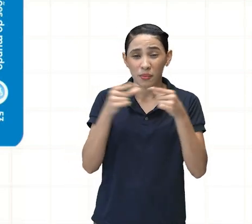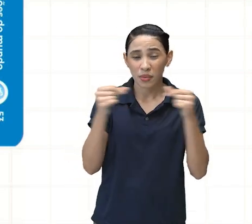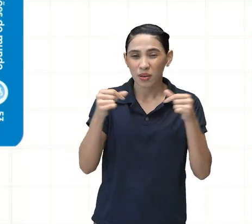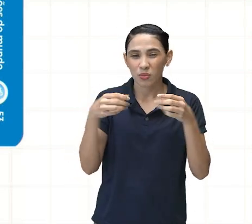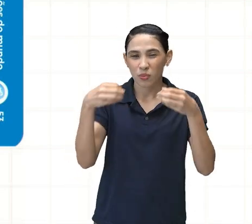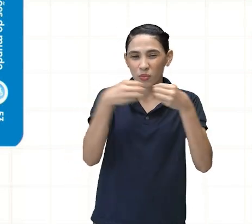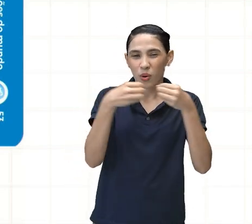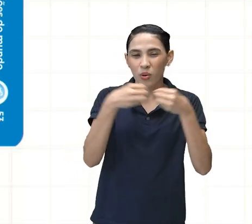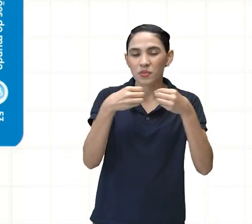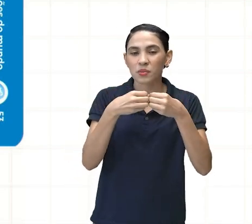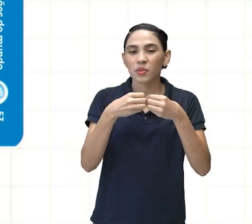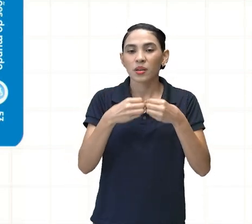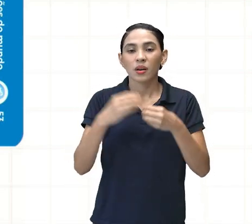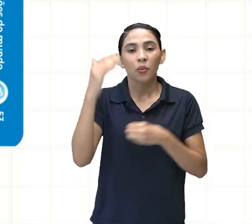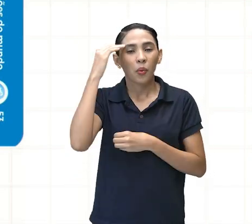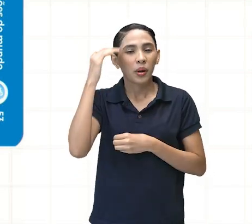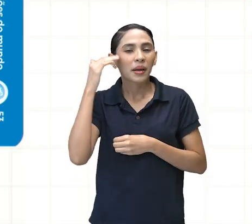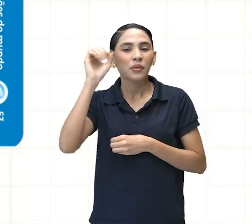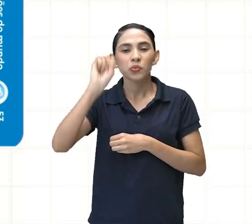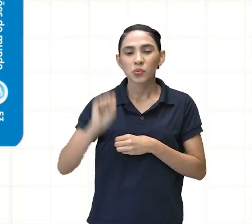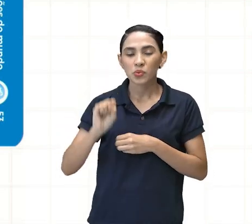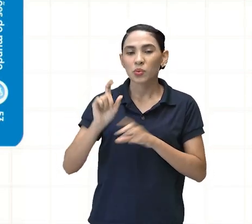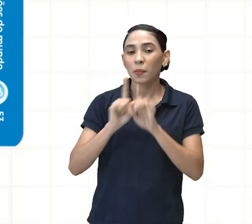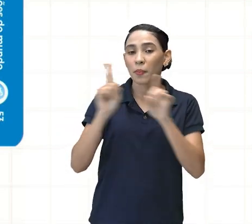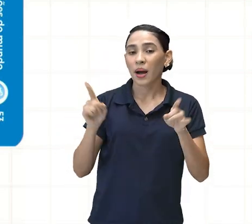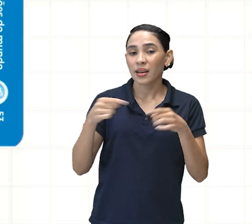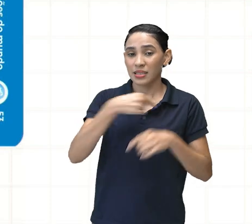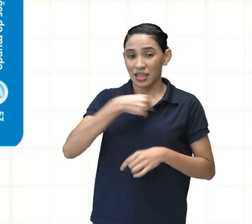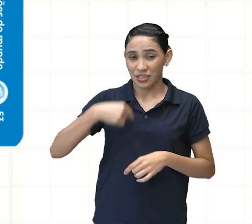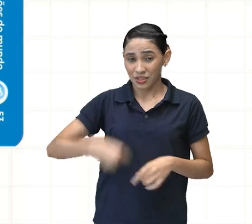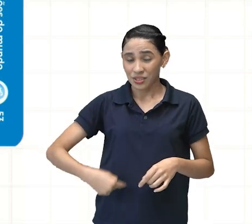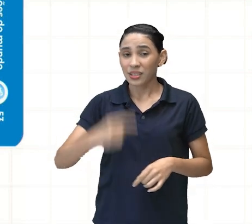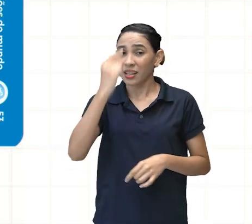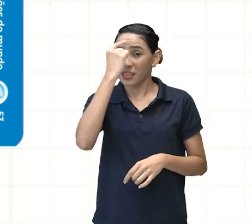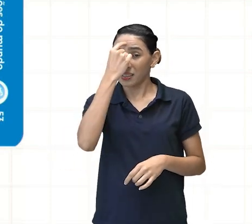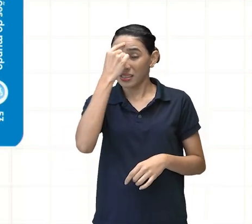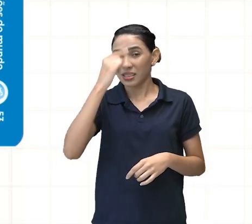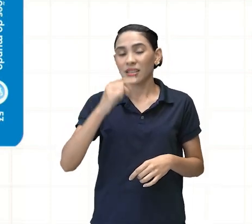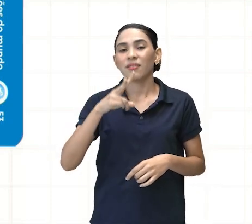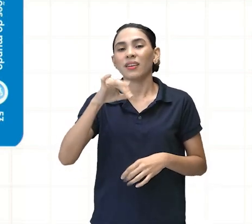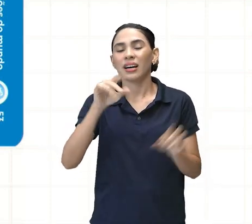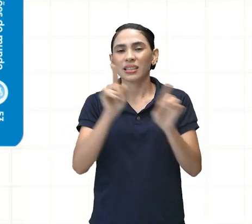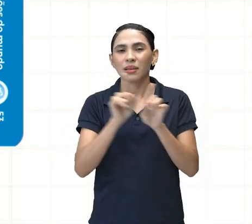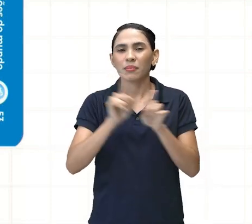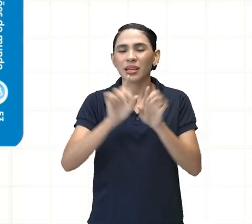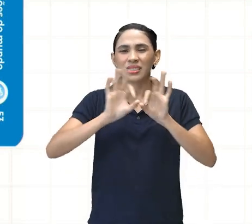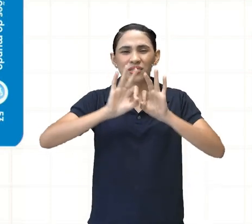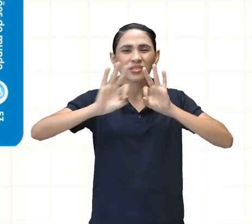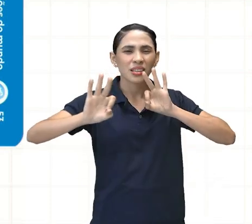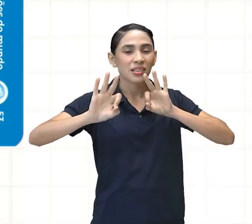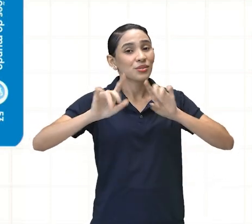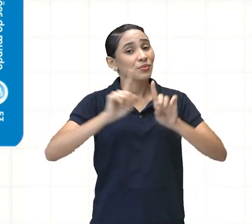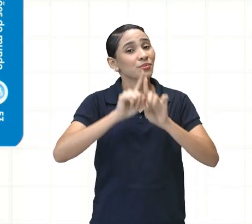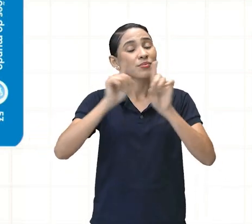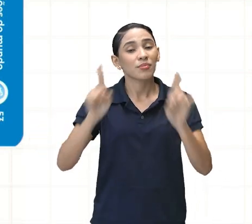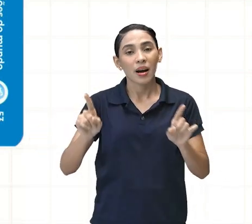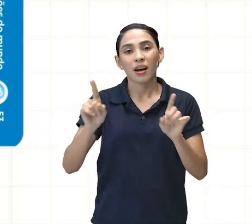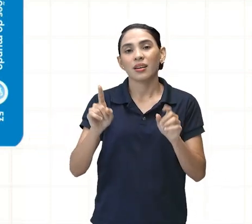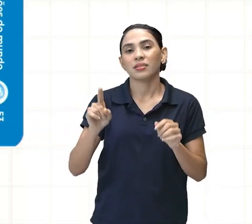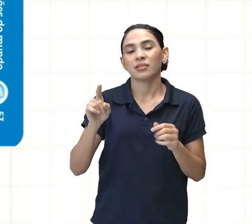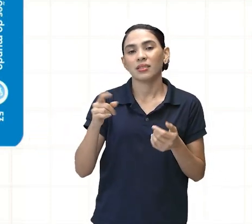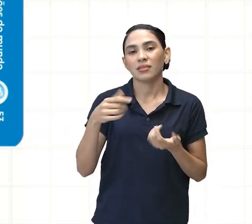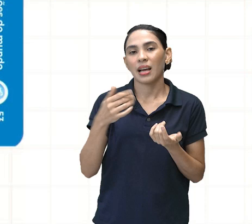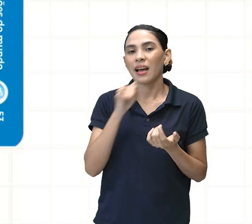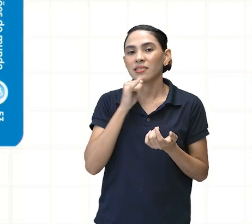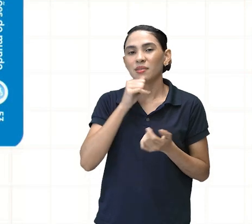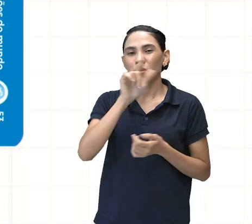mais próximo que aí com a Coreia do Sul, mas a China e a Índia já vão estar um pouco mais distantes, porém, a parte